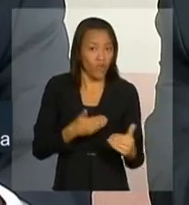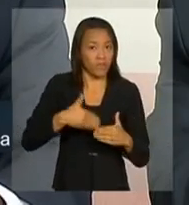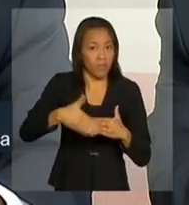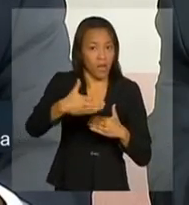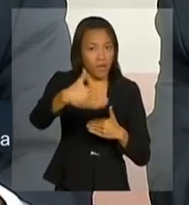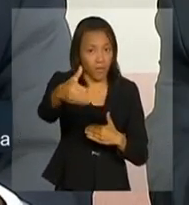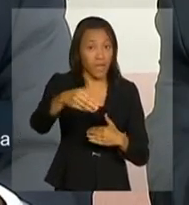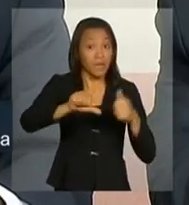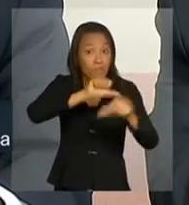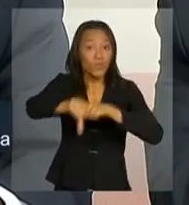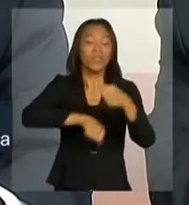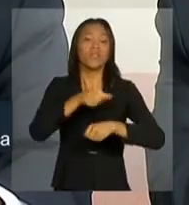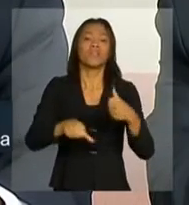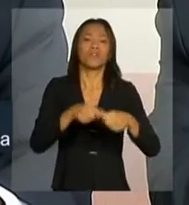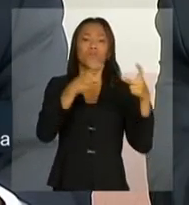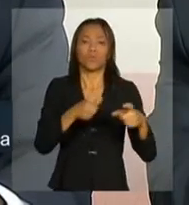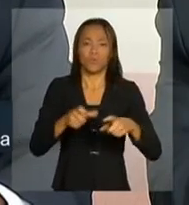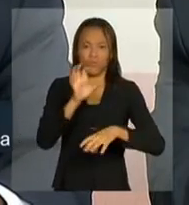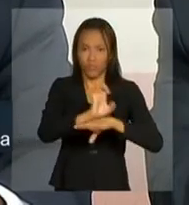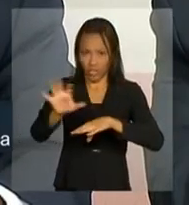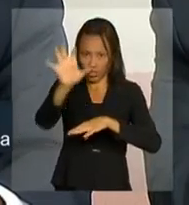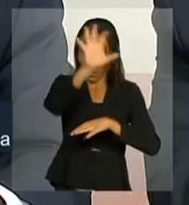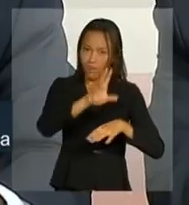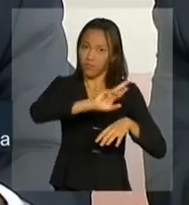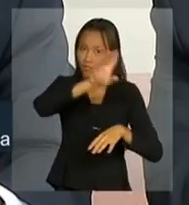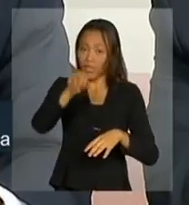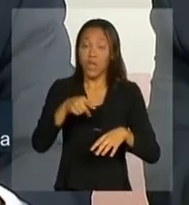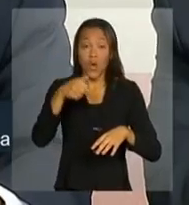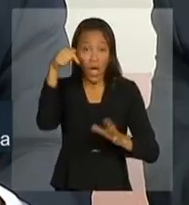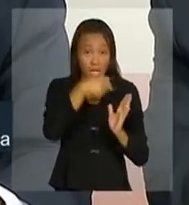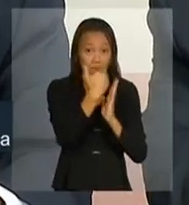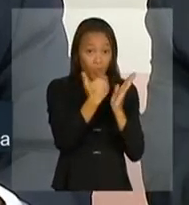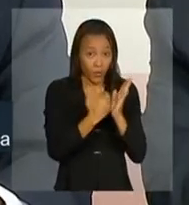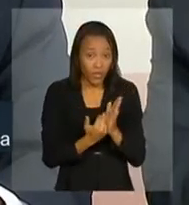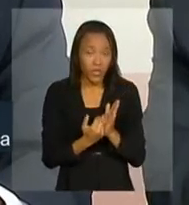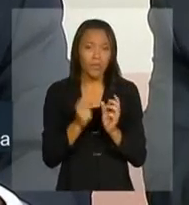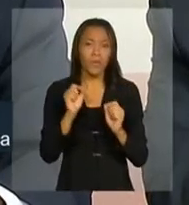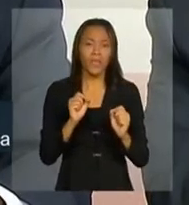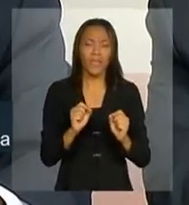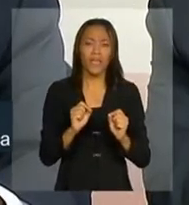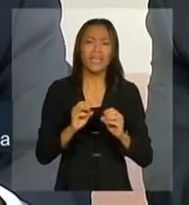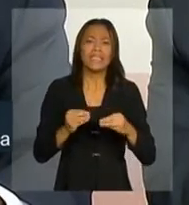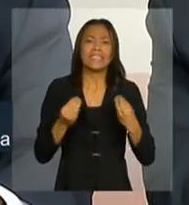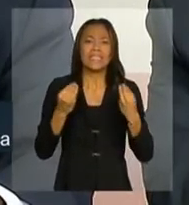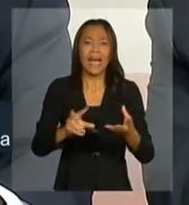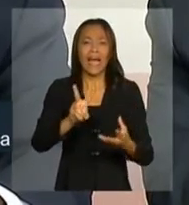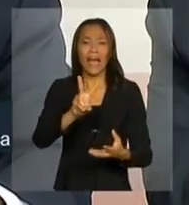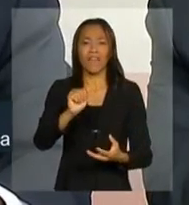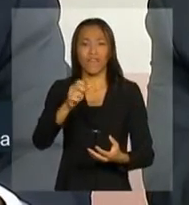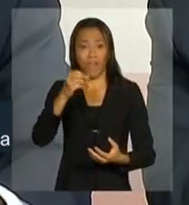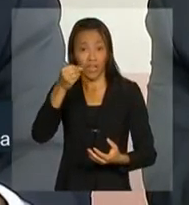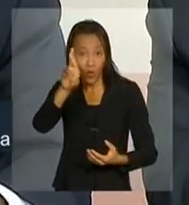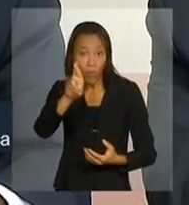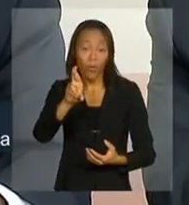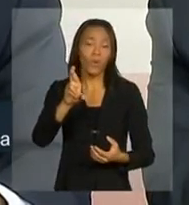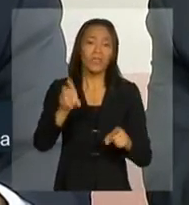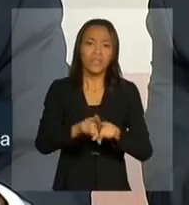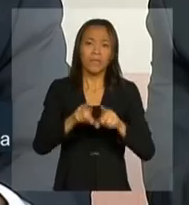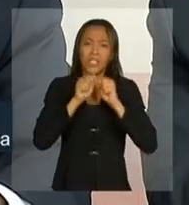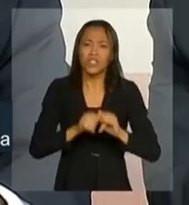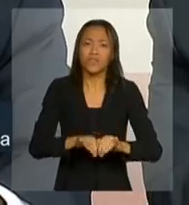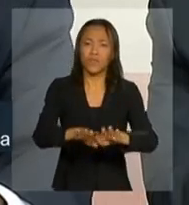territórios, o nosso plano tem como missão promover a disputa de valores na sociedade, buscando difundir os